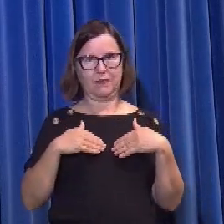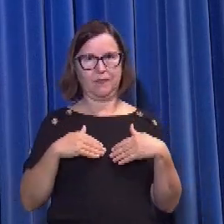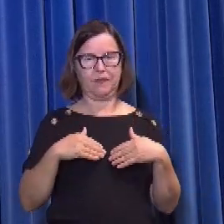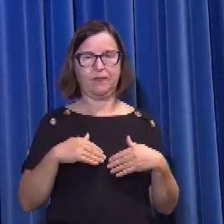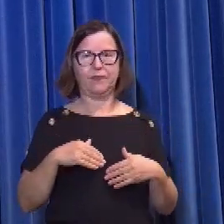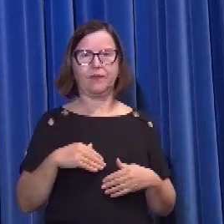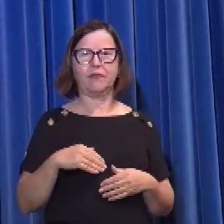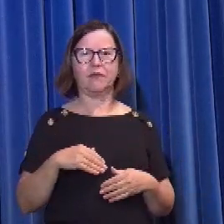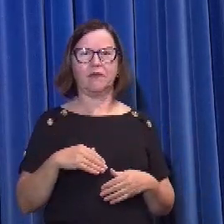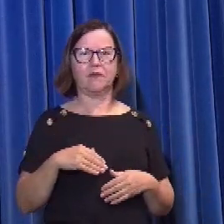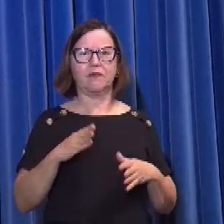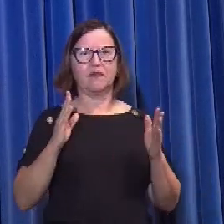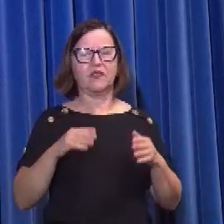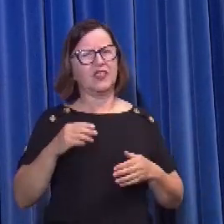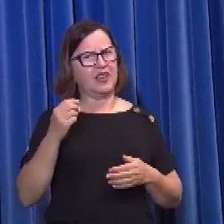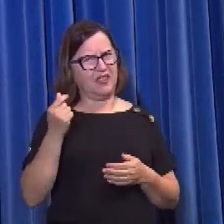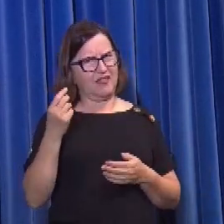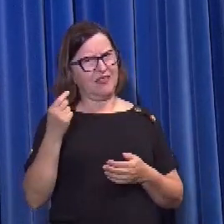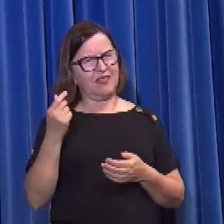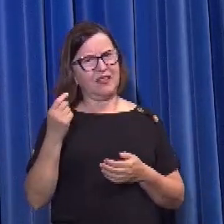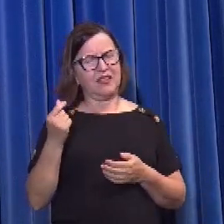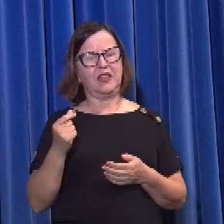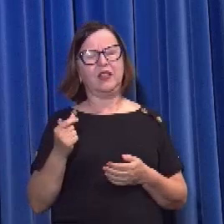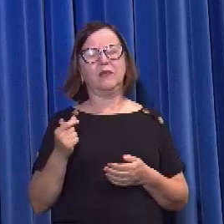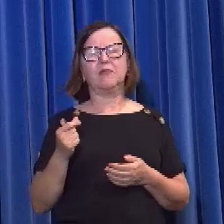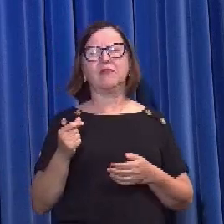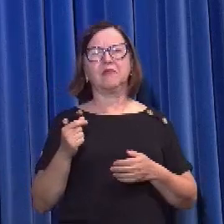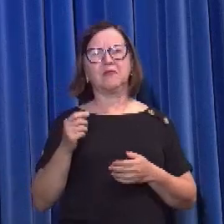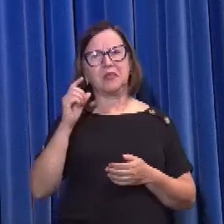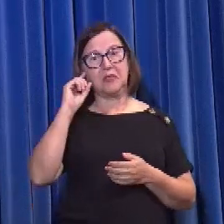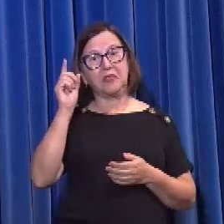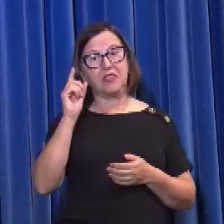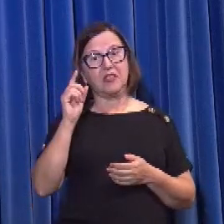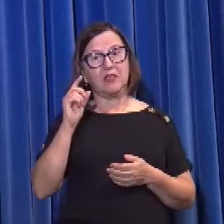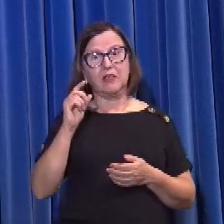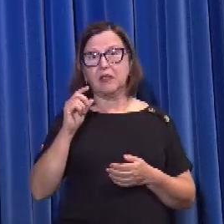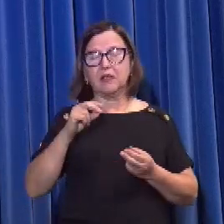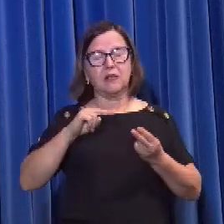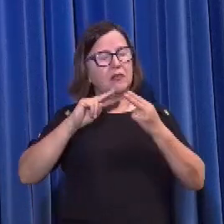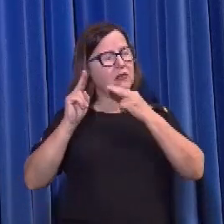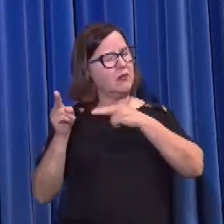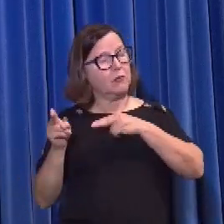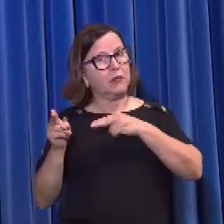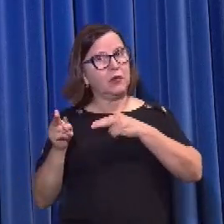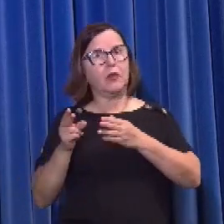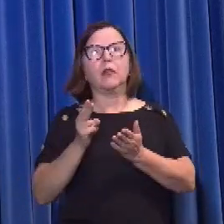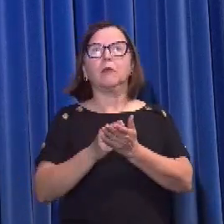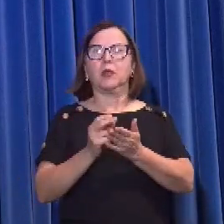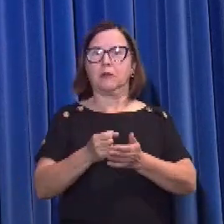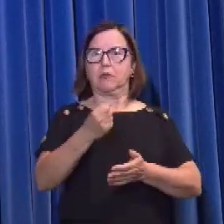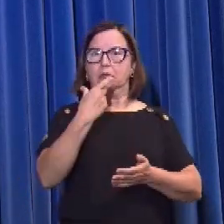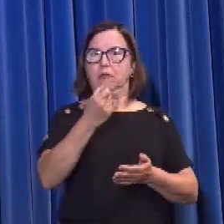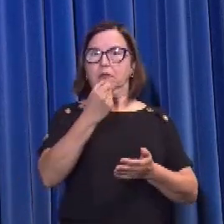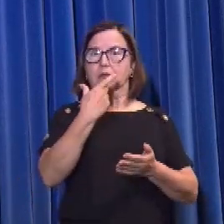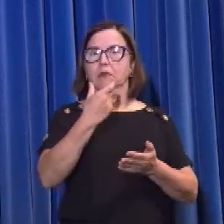Fazia já algum tempo, alguns dias que ela não dormia, mesmo tomando remédio.